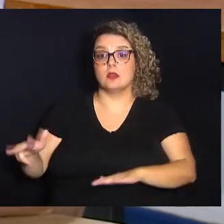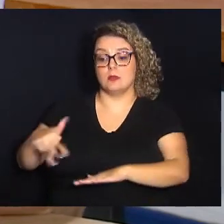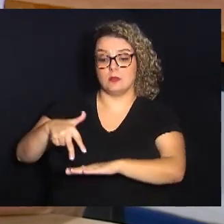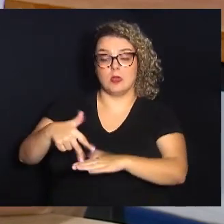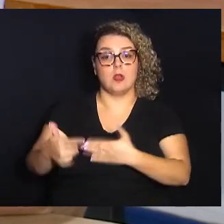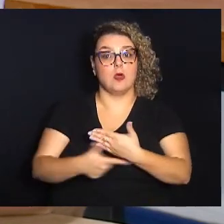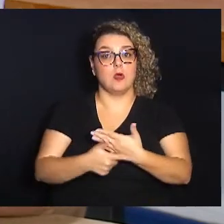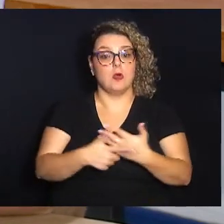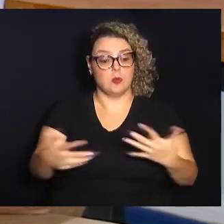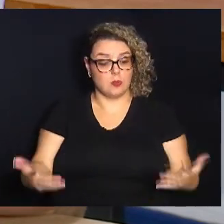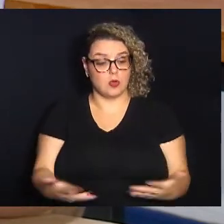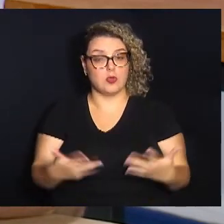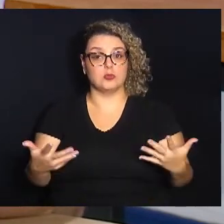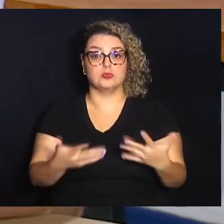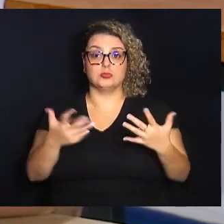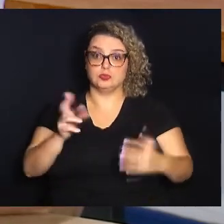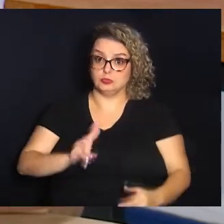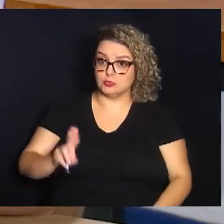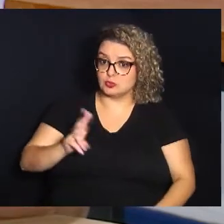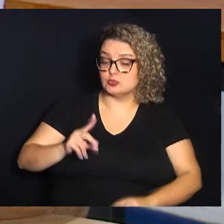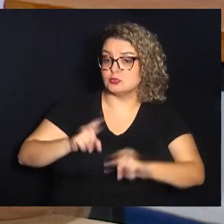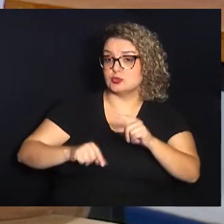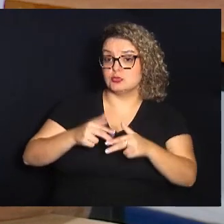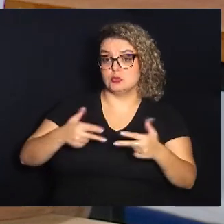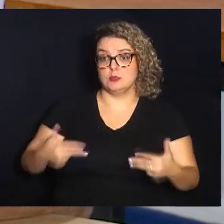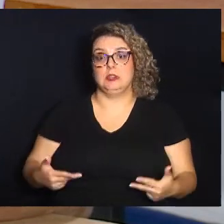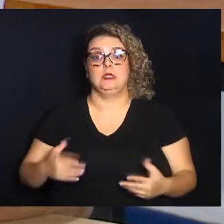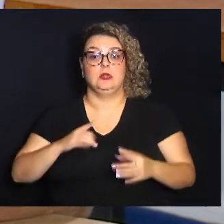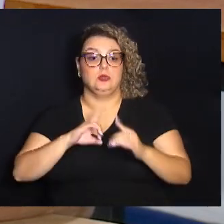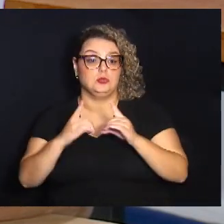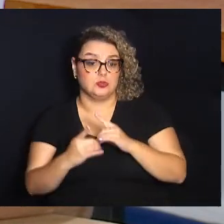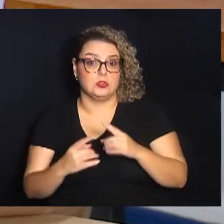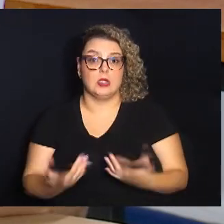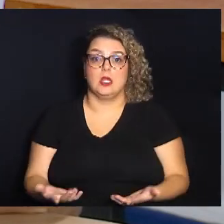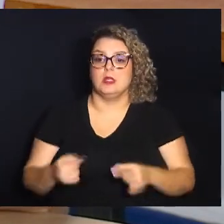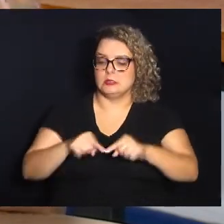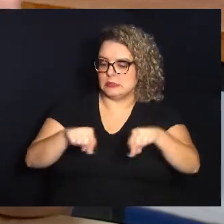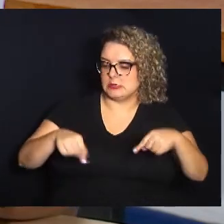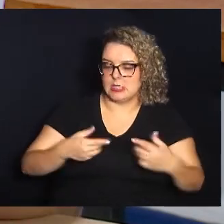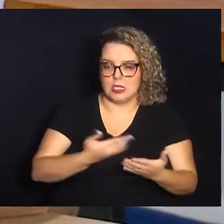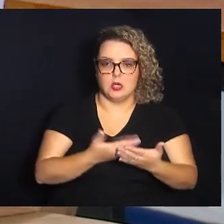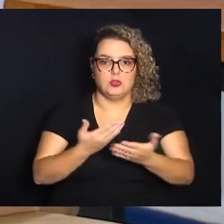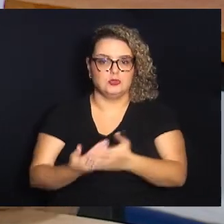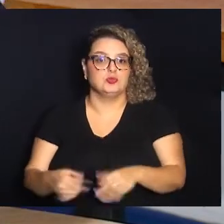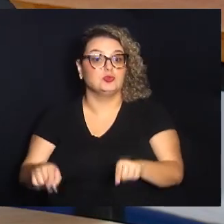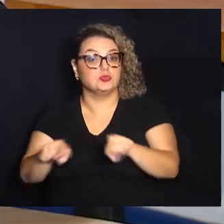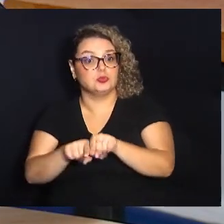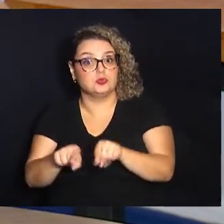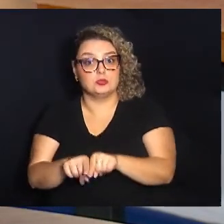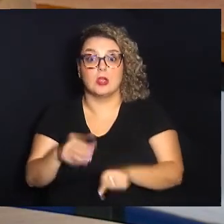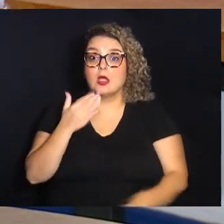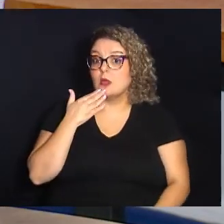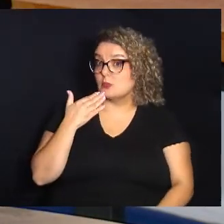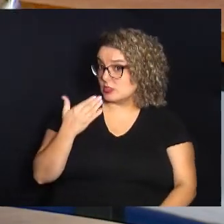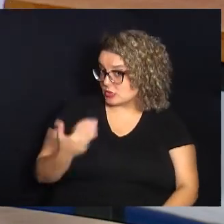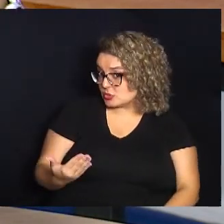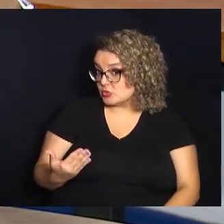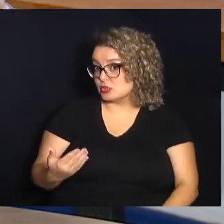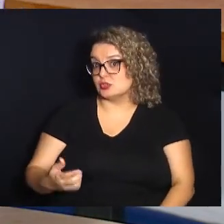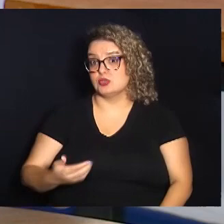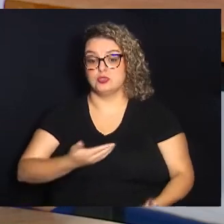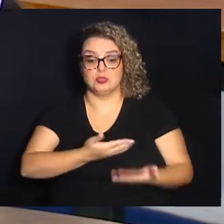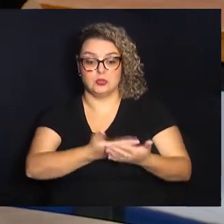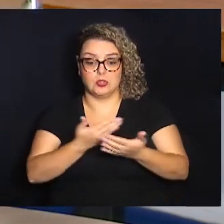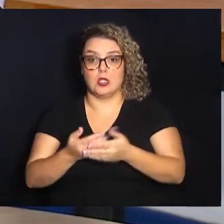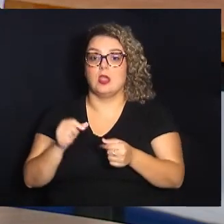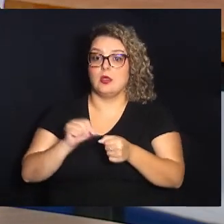do professor tem um papel motivador ali no uso, né, do material didático, tanto em sala de aula, como também solicitando